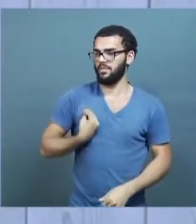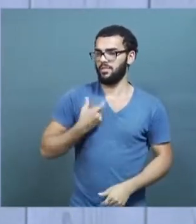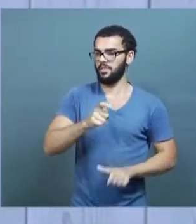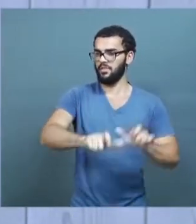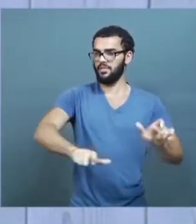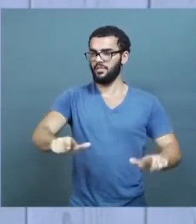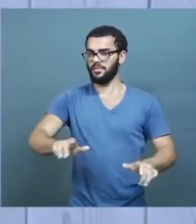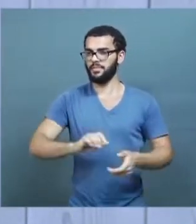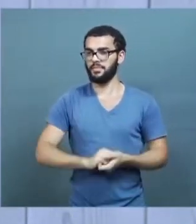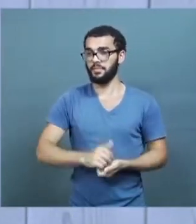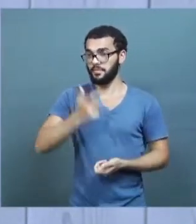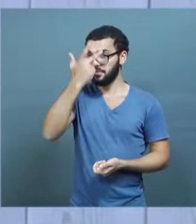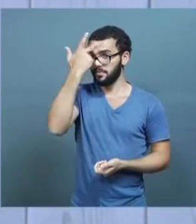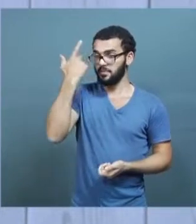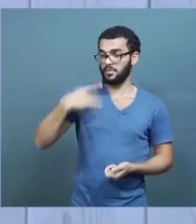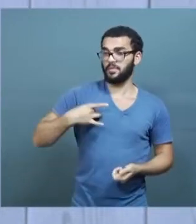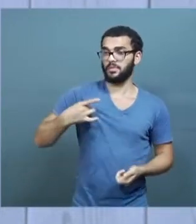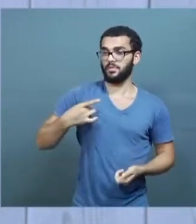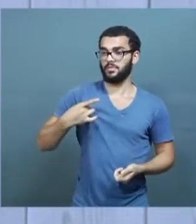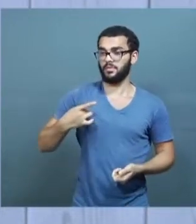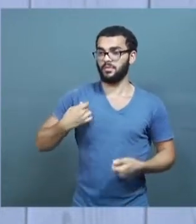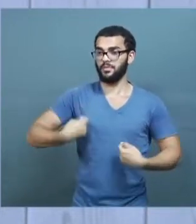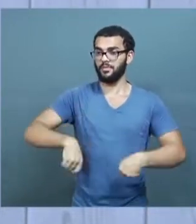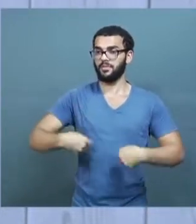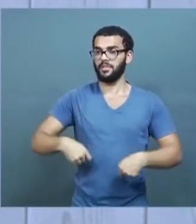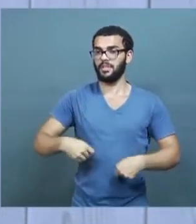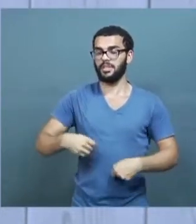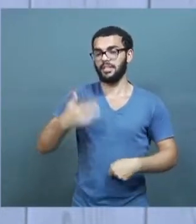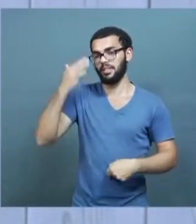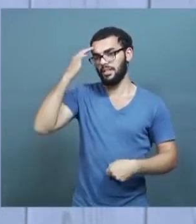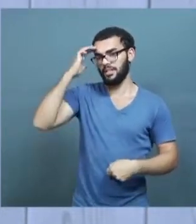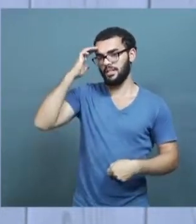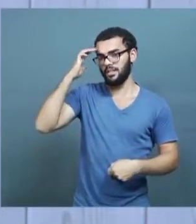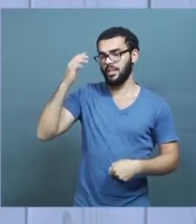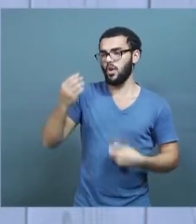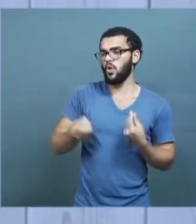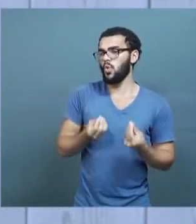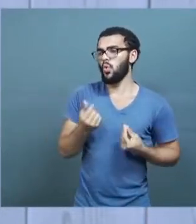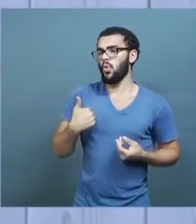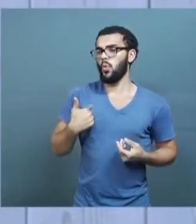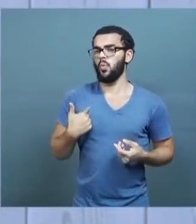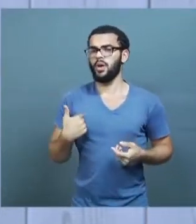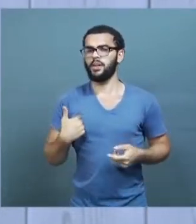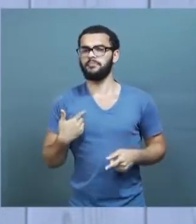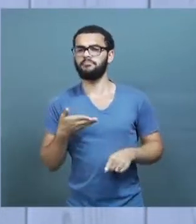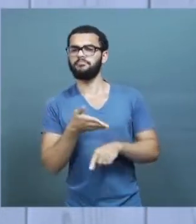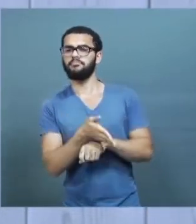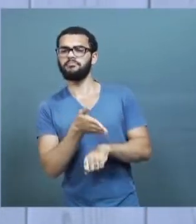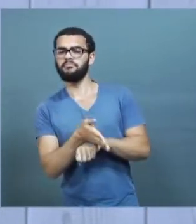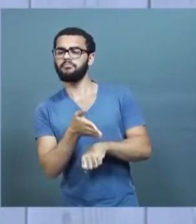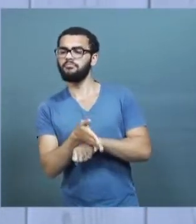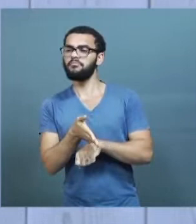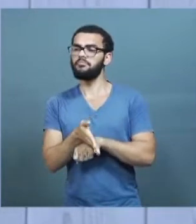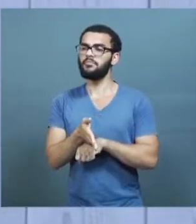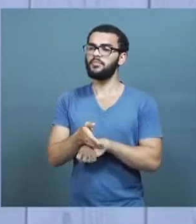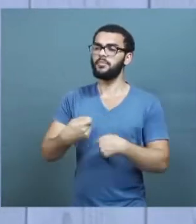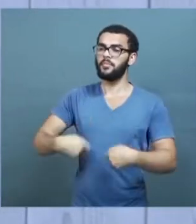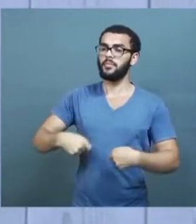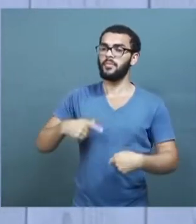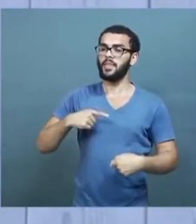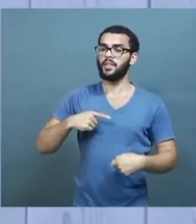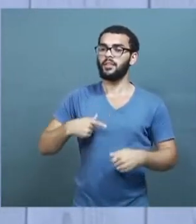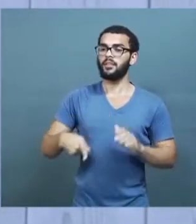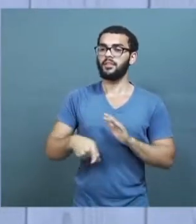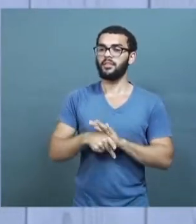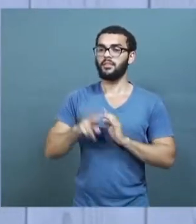trabalhador voluntariado tenha ciência, né, daquela condição que ele vai estar acessando, né, ele tem que ter